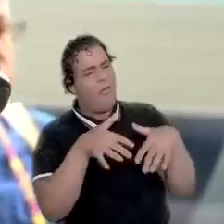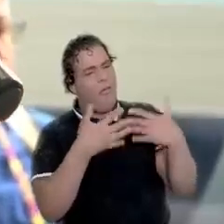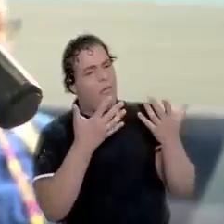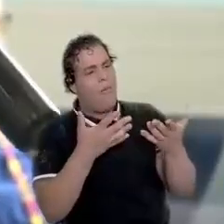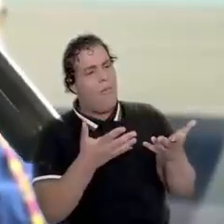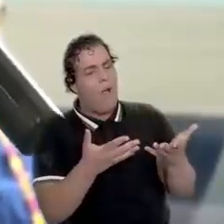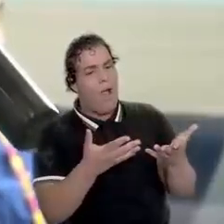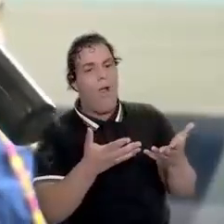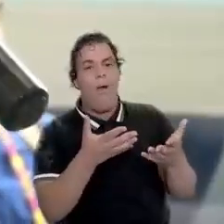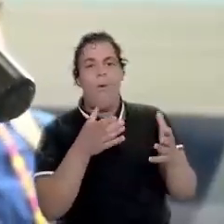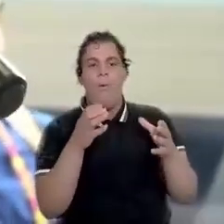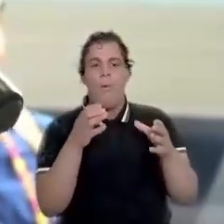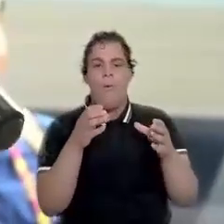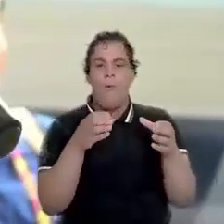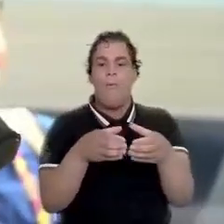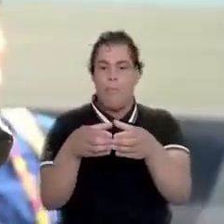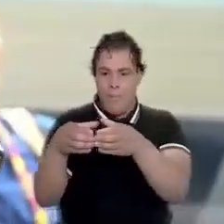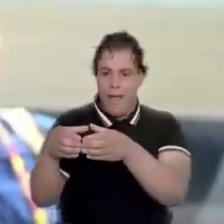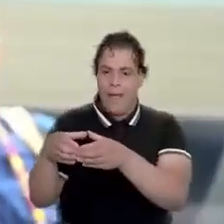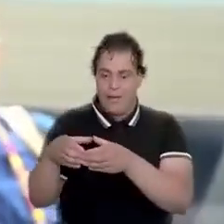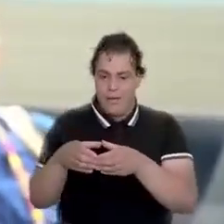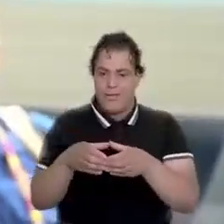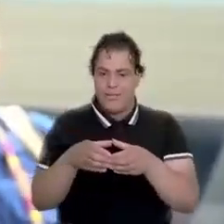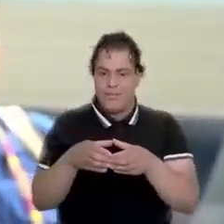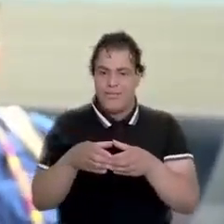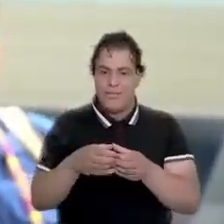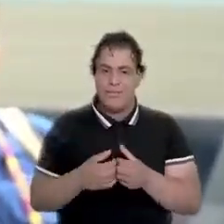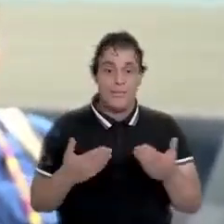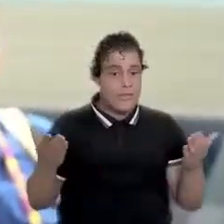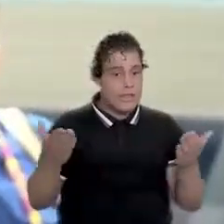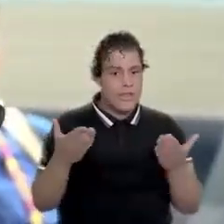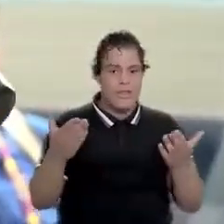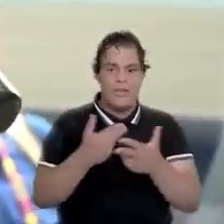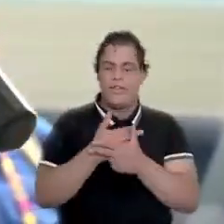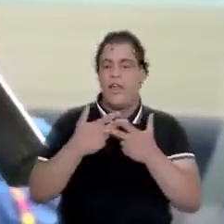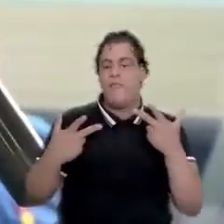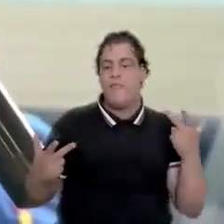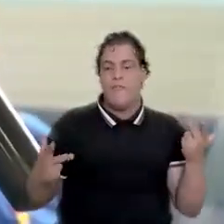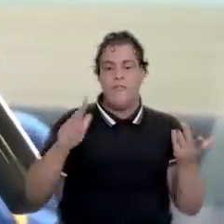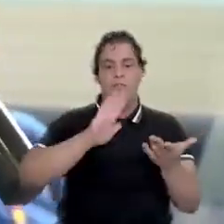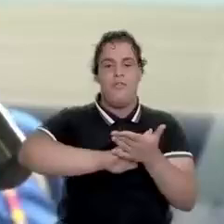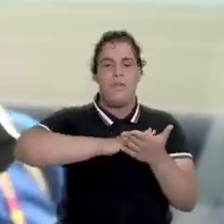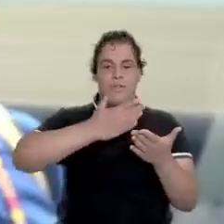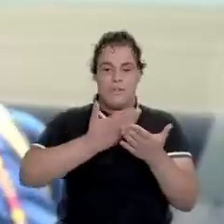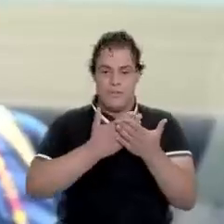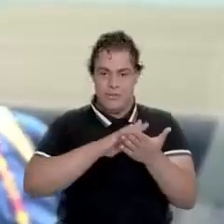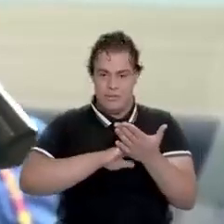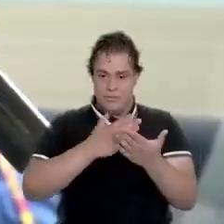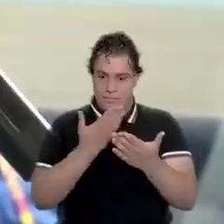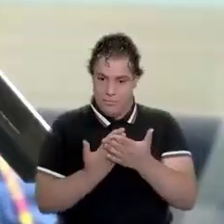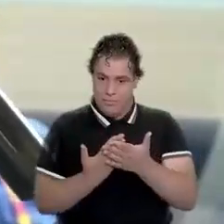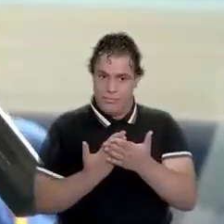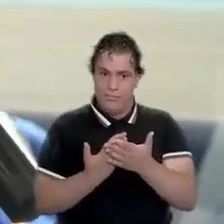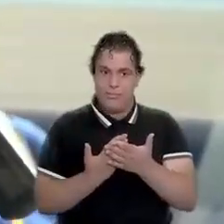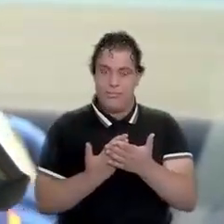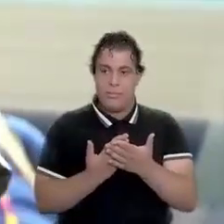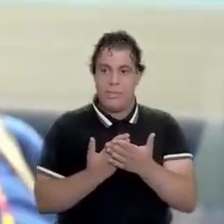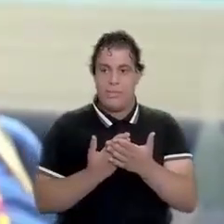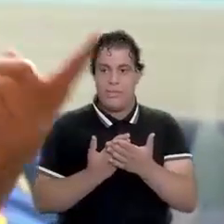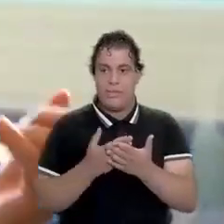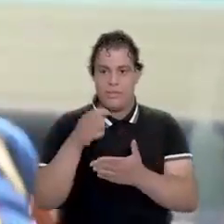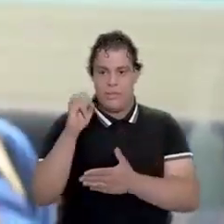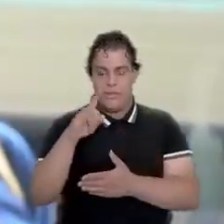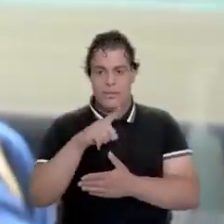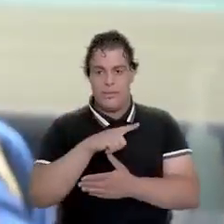falando. Então, a aldravia tem várias interpretações. Se ainda houver tempo,